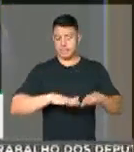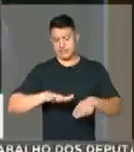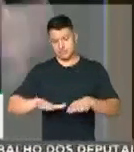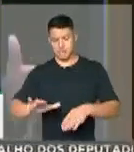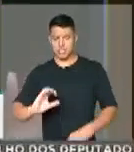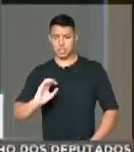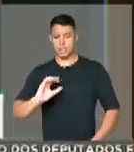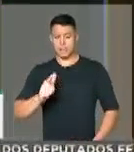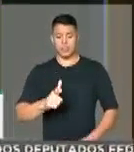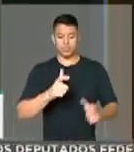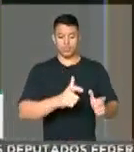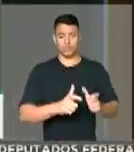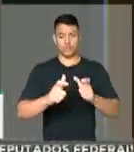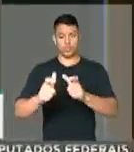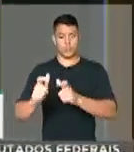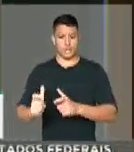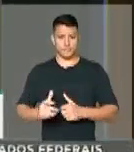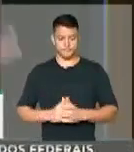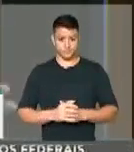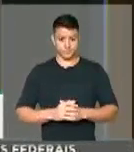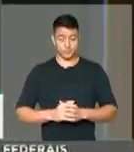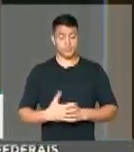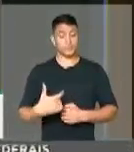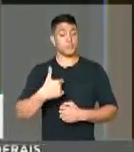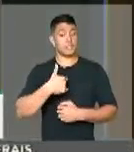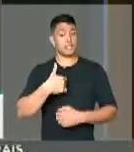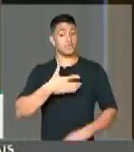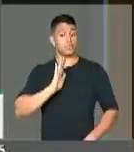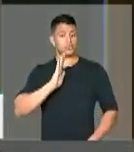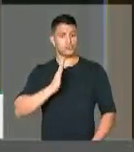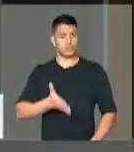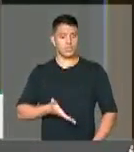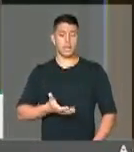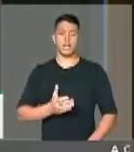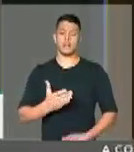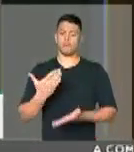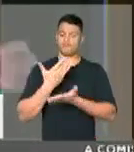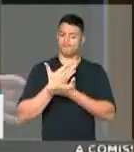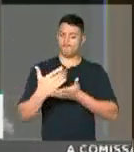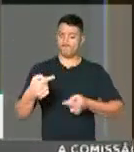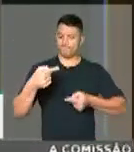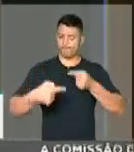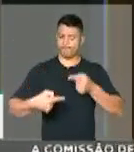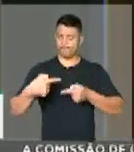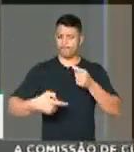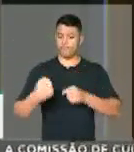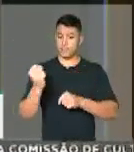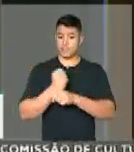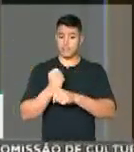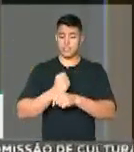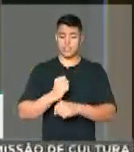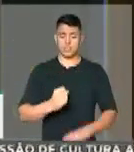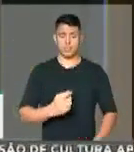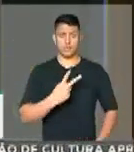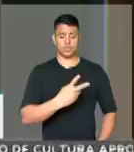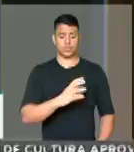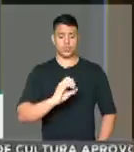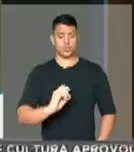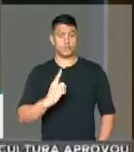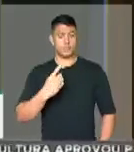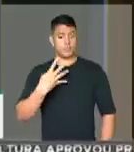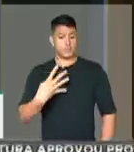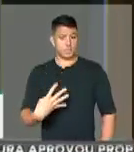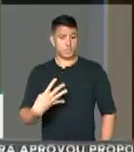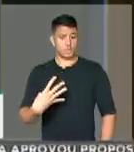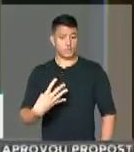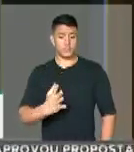regiões do nosso país. Eu tive a oportunidade de fazer essa discussão no ano de 2014 e apresentei,